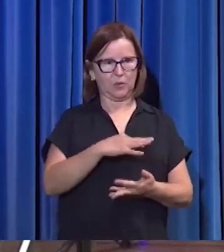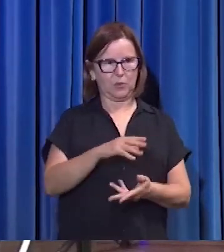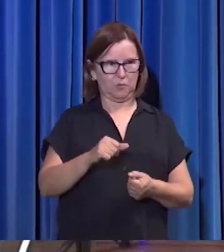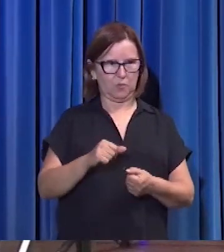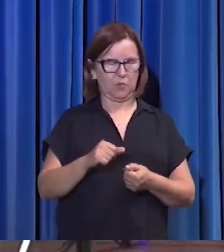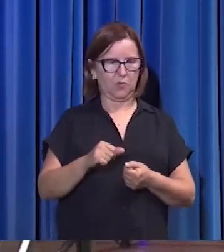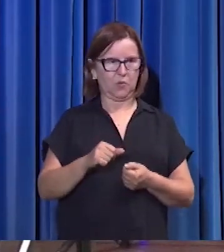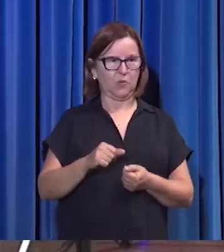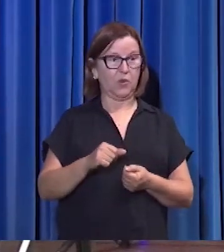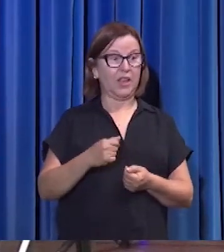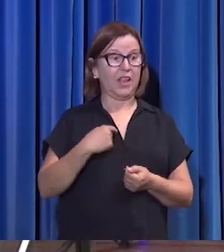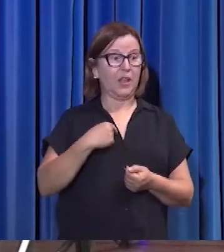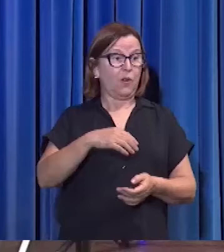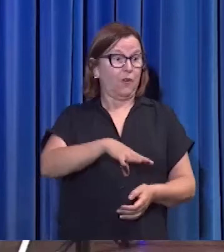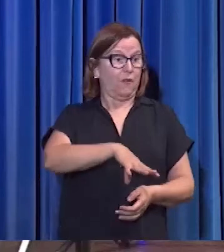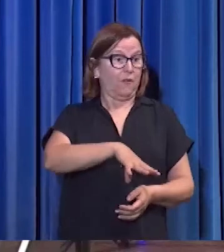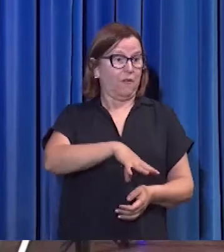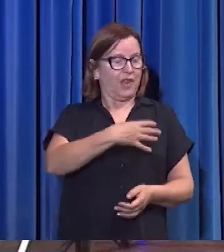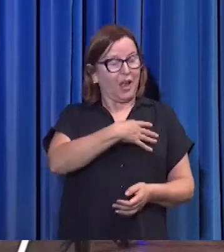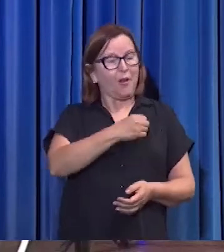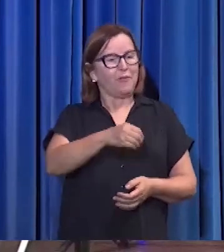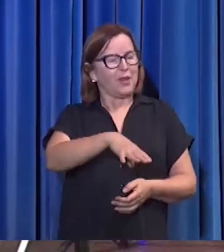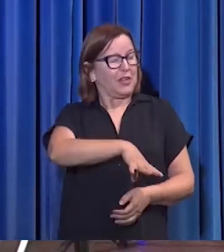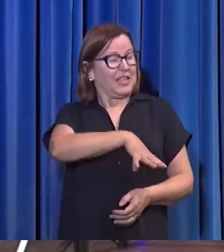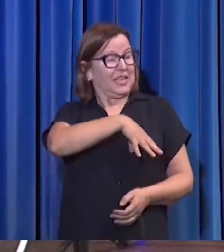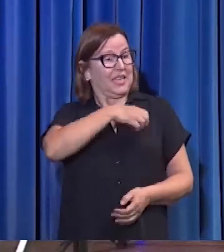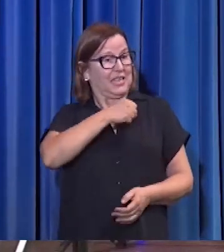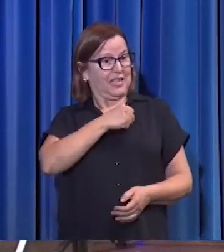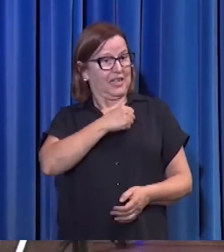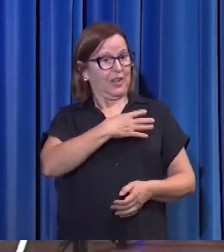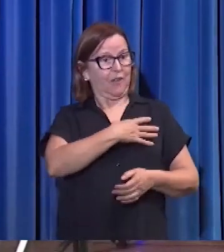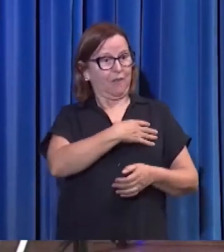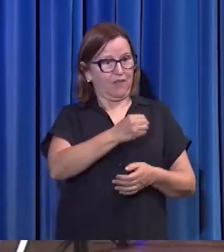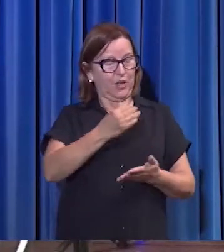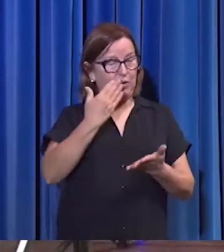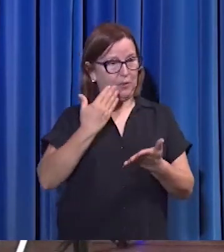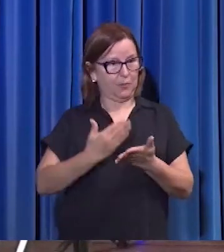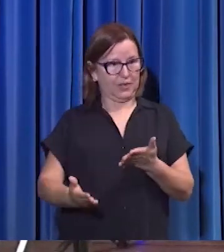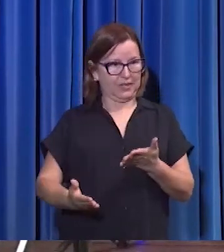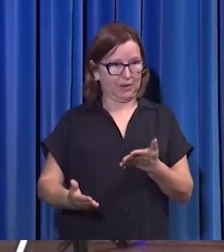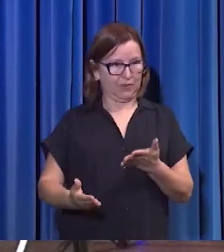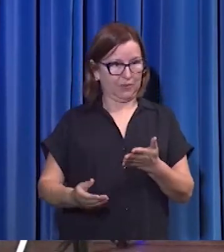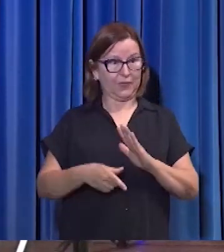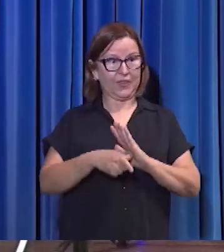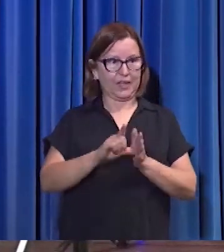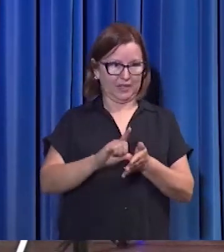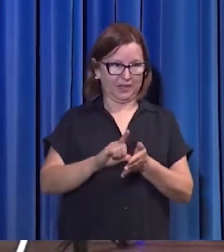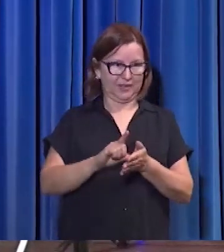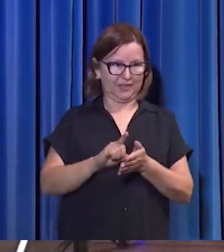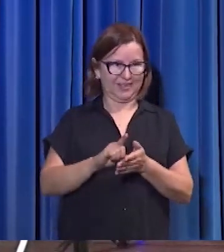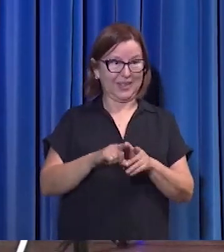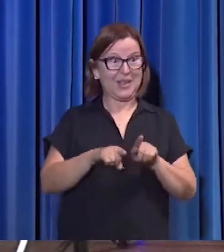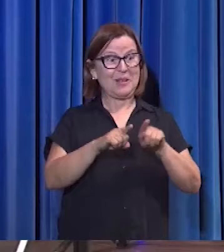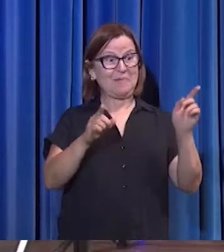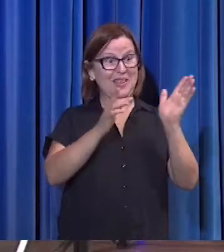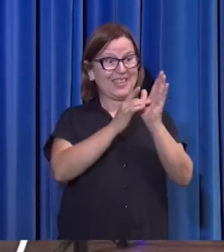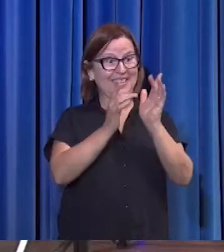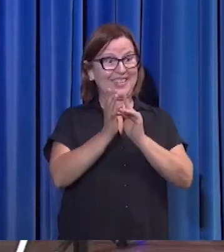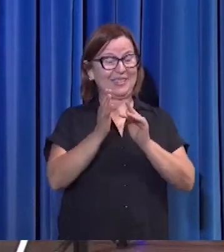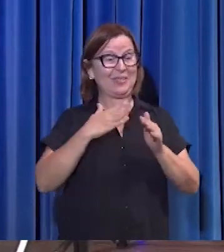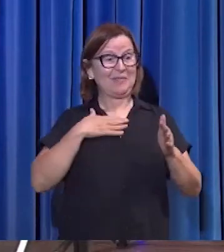da ira. Eu era filho da perdição. E o Senhor me resgatou de